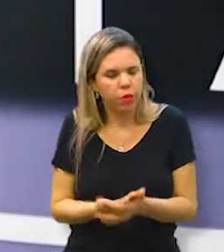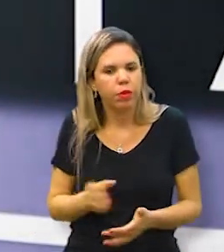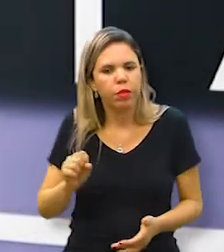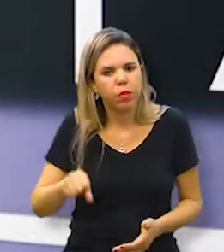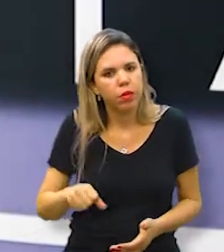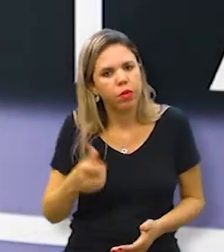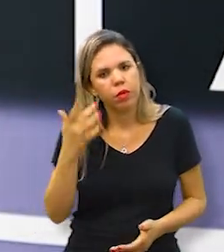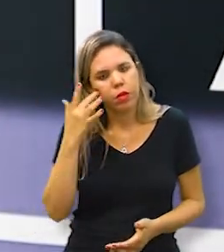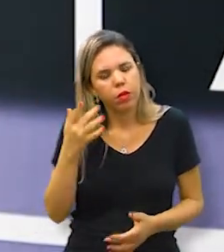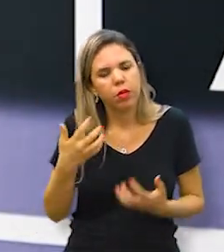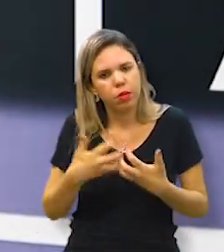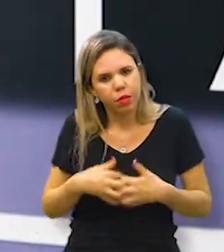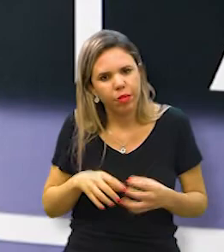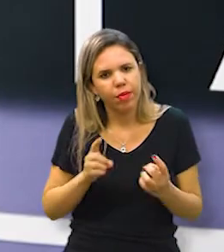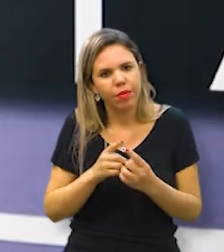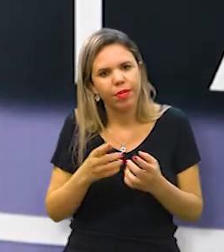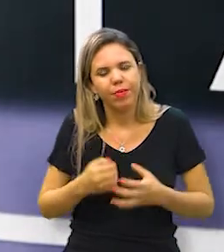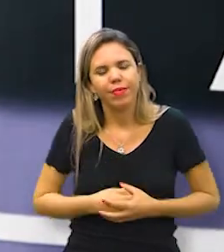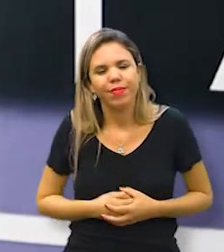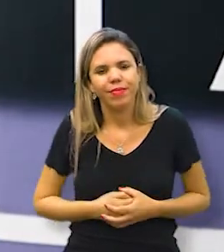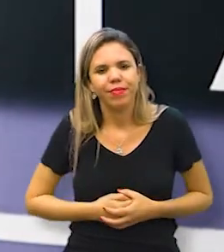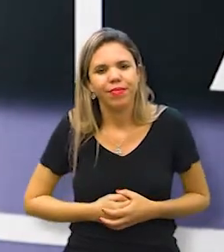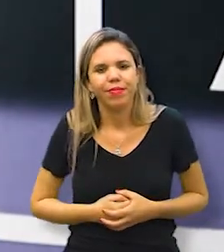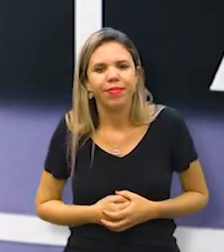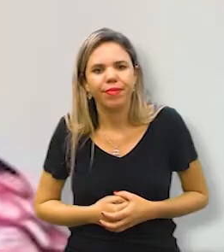que funciona, né?